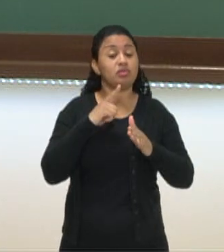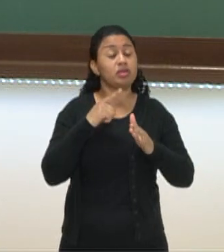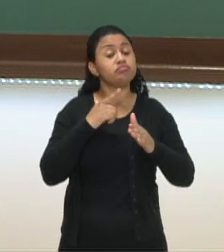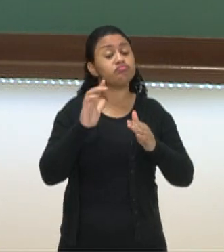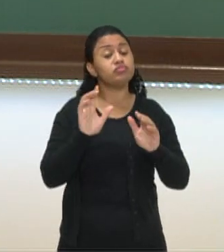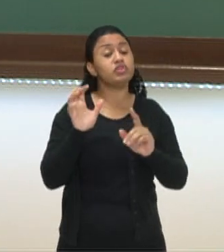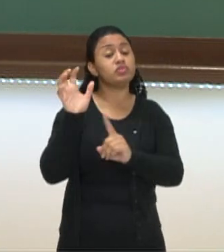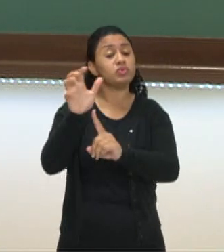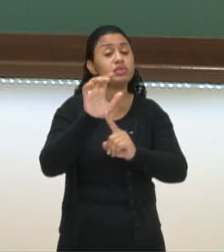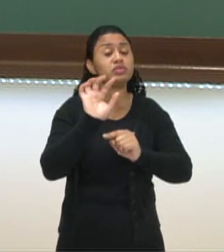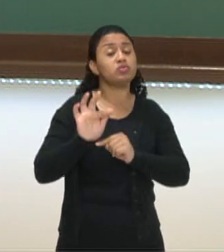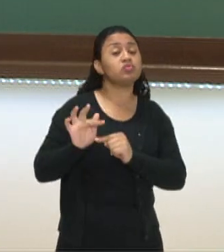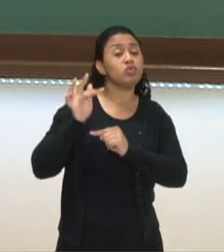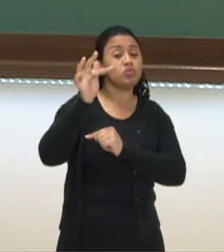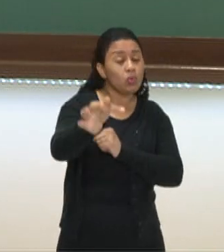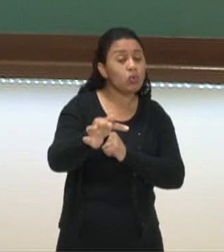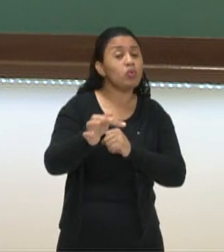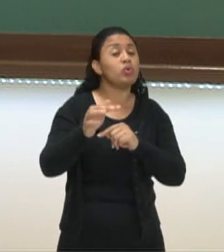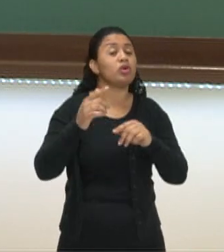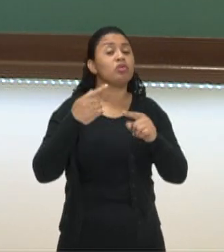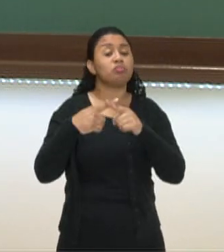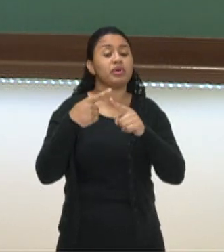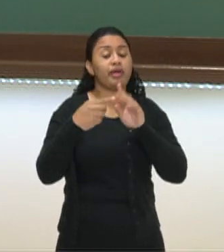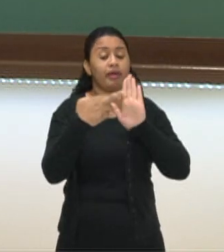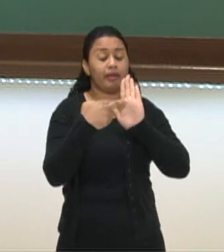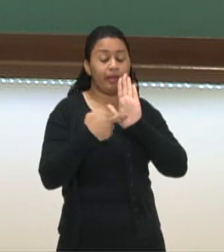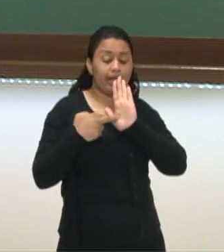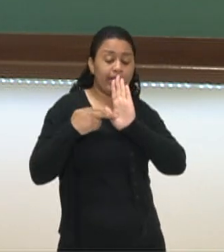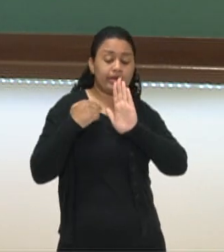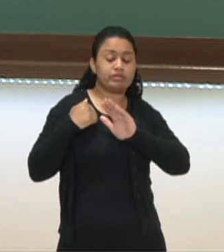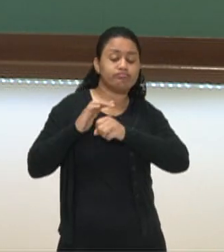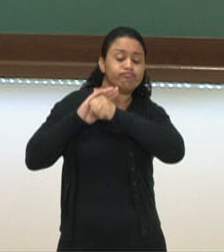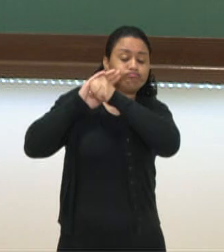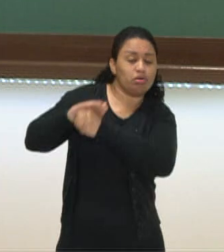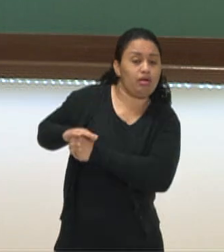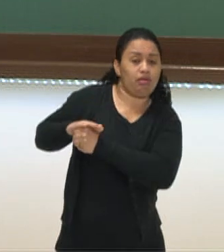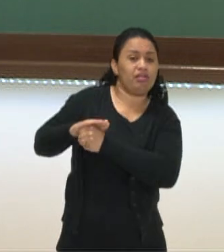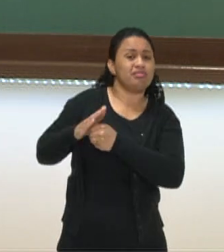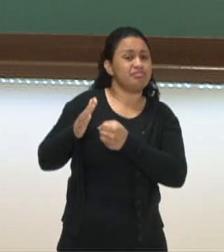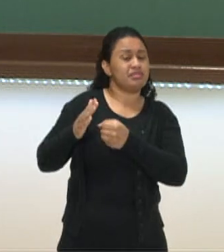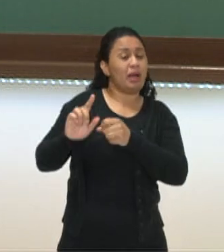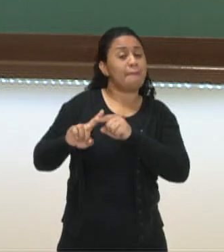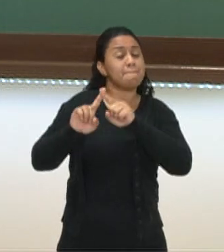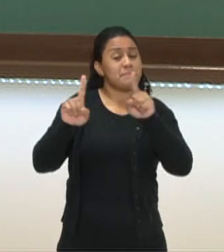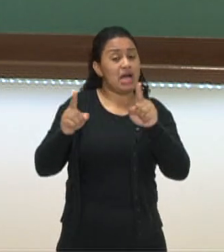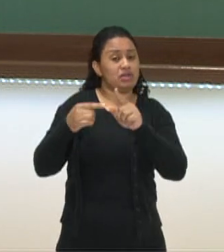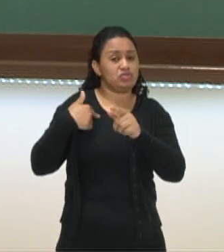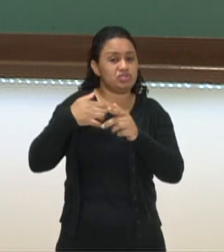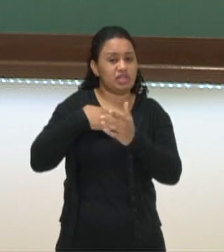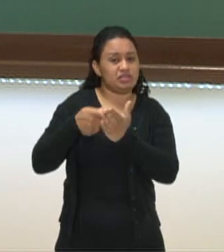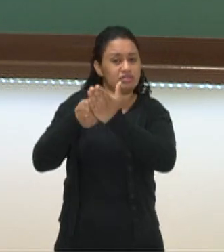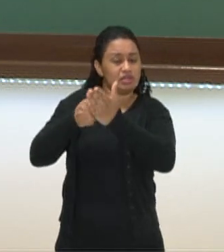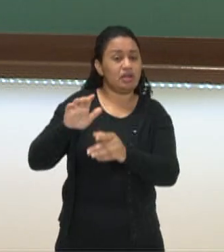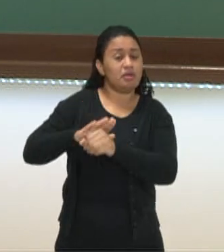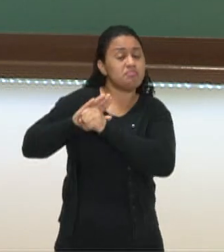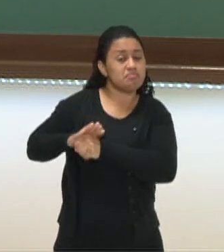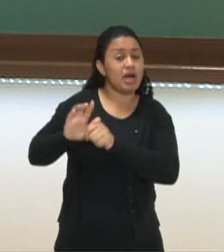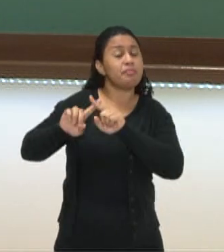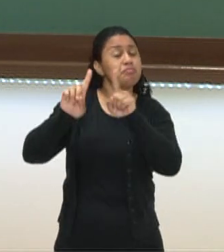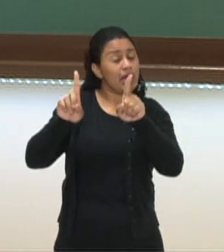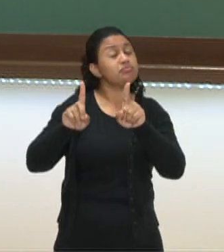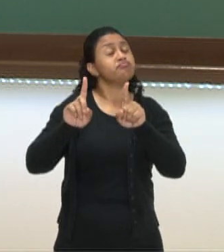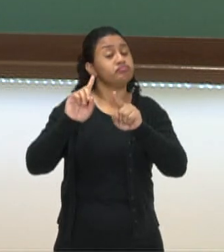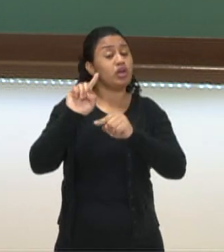que as regras sufocam ele e um sistema o cala e o joga à pobreza. Mas, felizmente, mais tarde ele é reconhecido